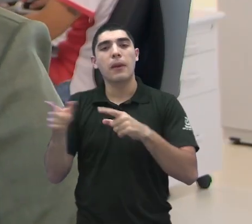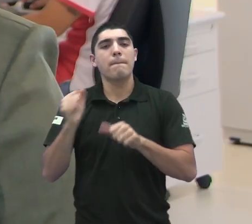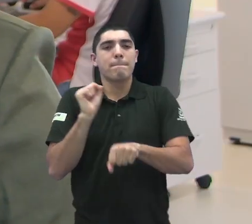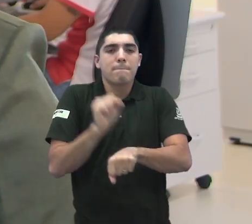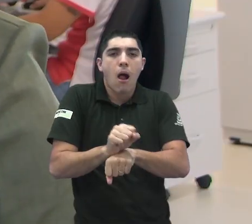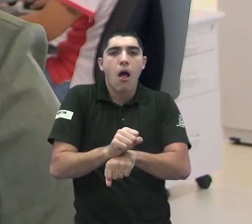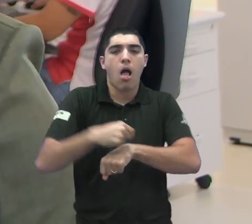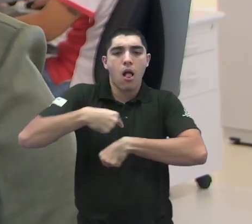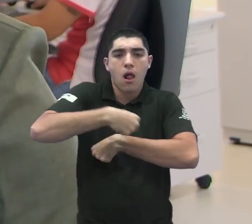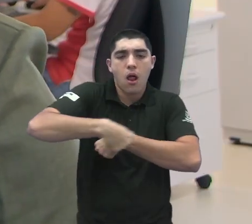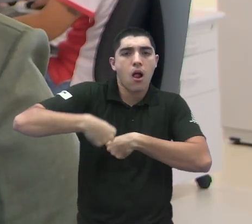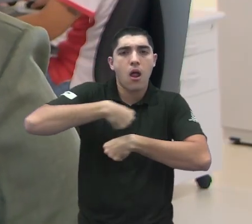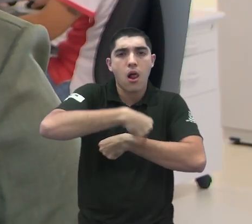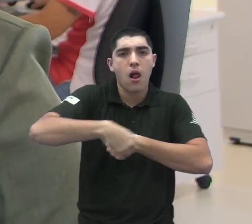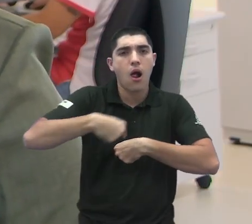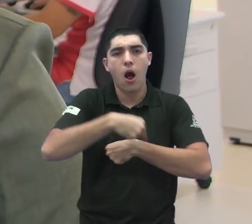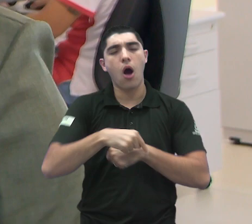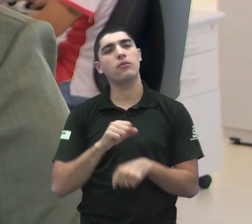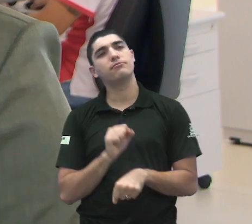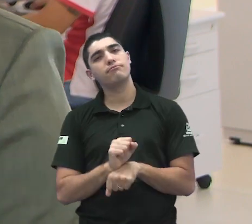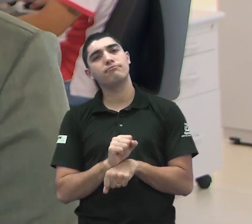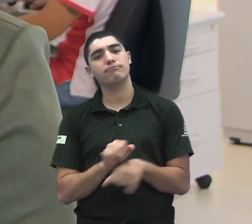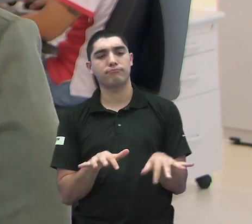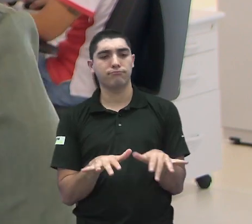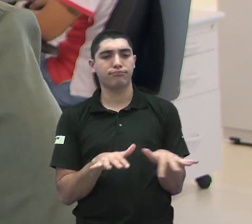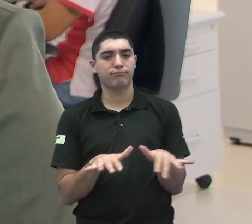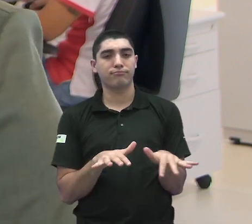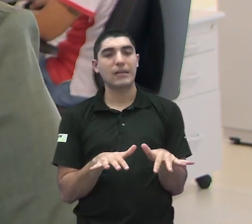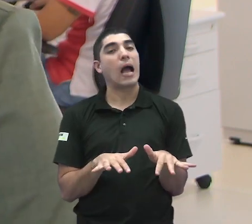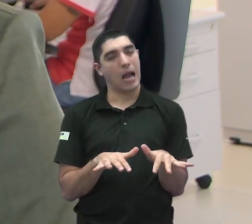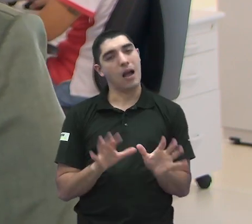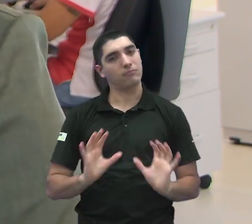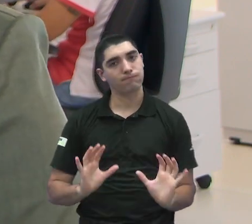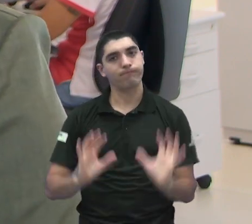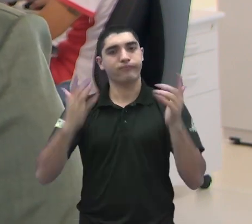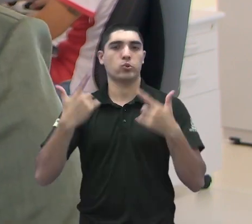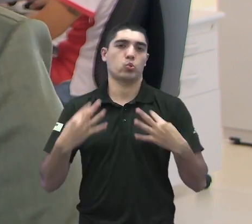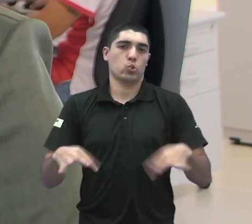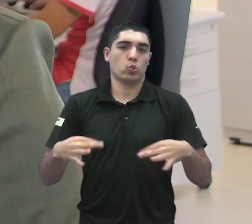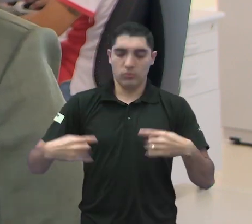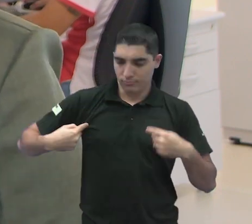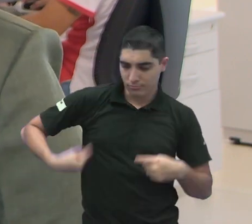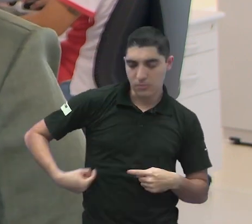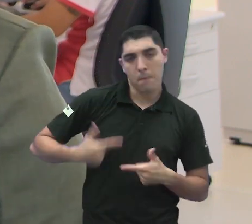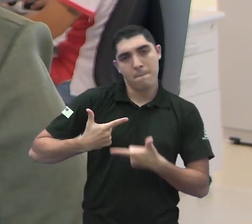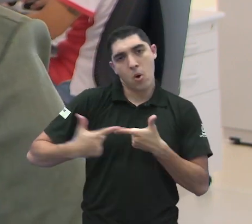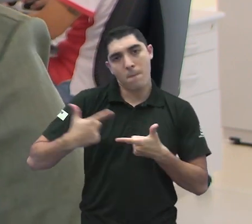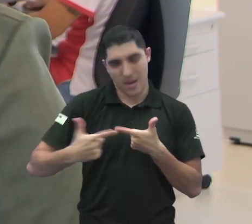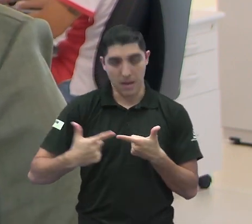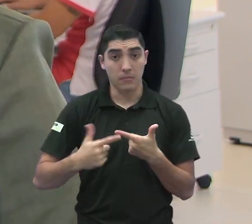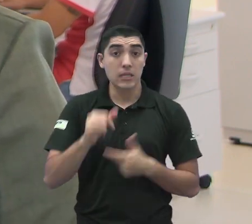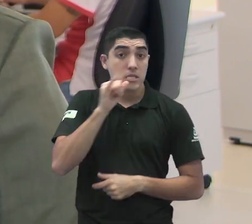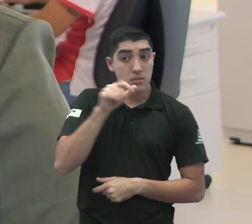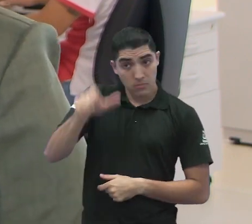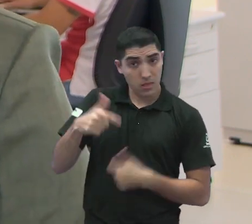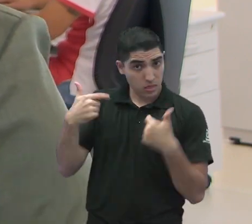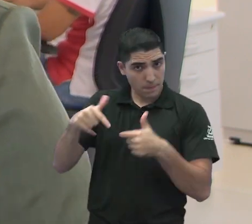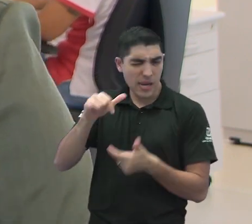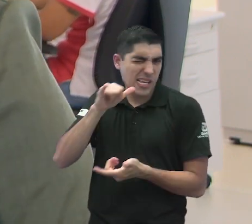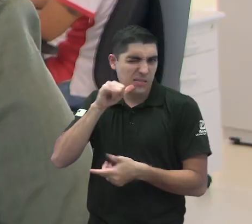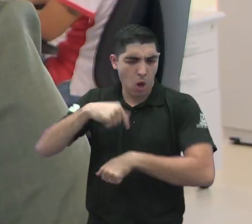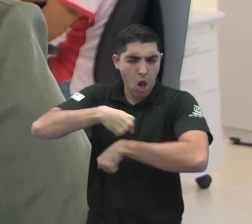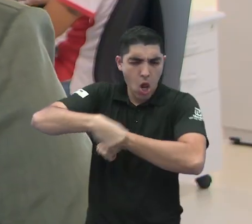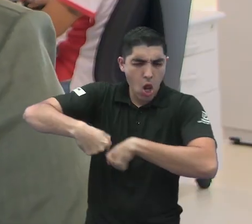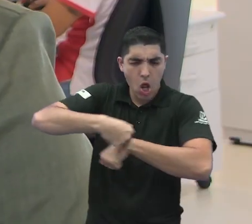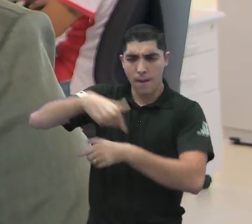para compensar aquelas posturas que são feitas, como para a gente também ter essa flexibilização. Então, normalmente a gente orienta o funcionário que trabalha por